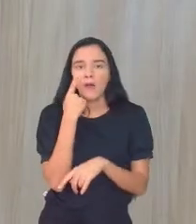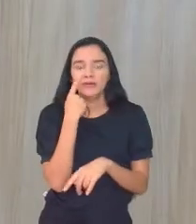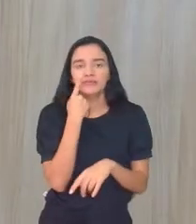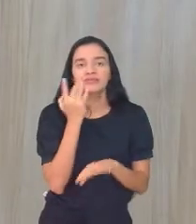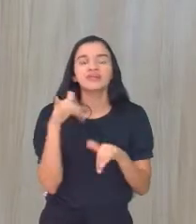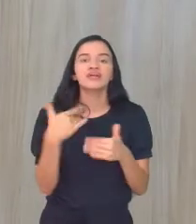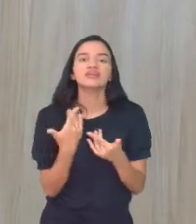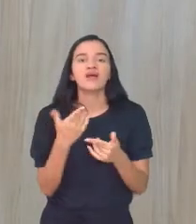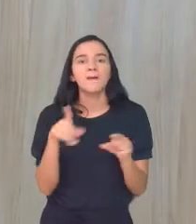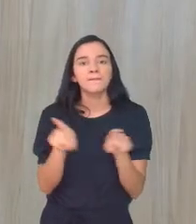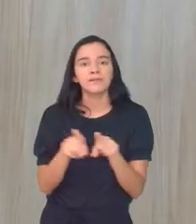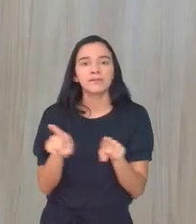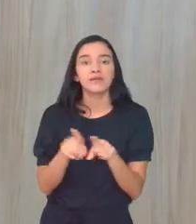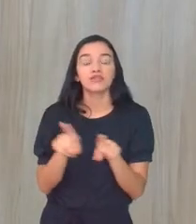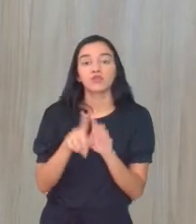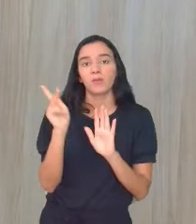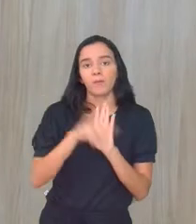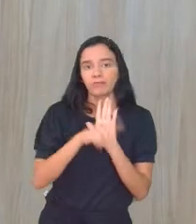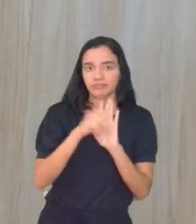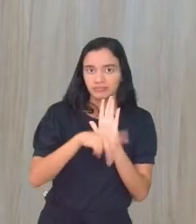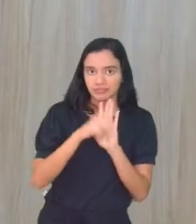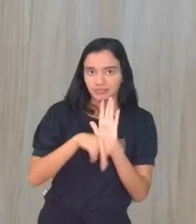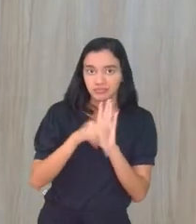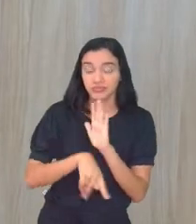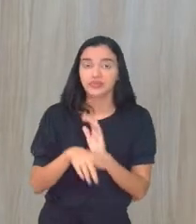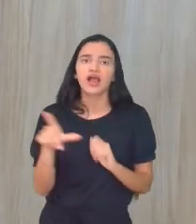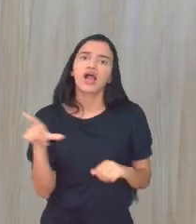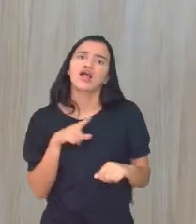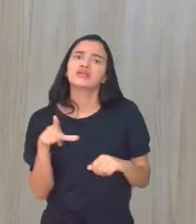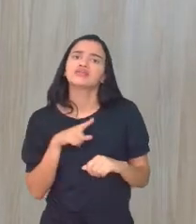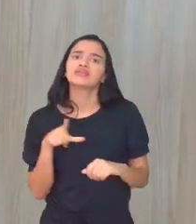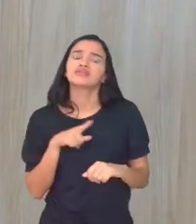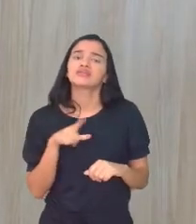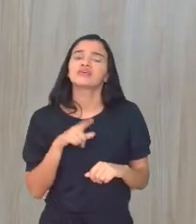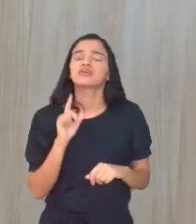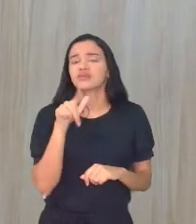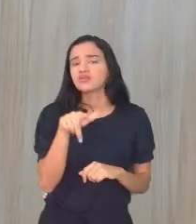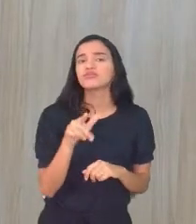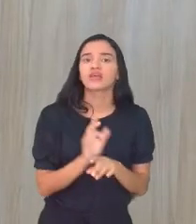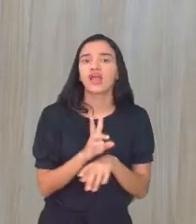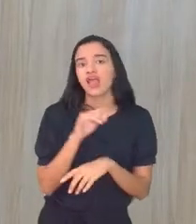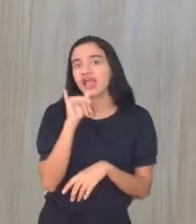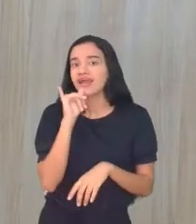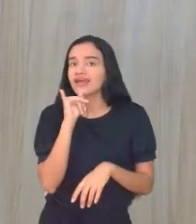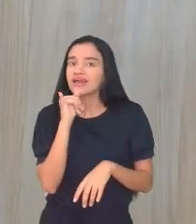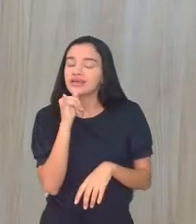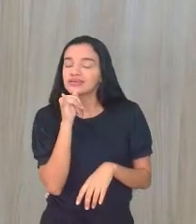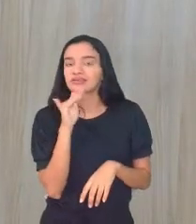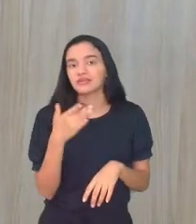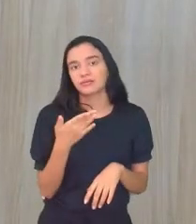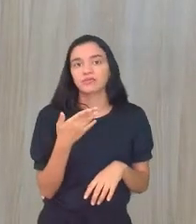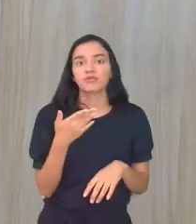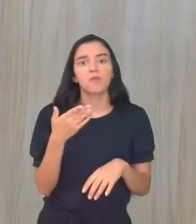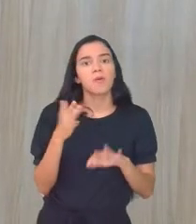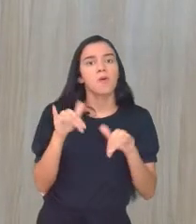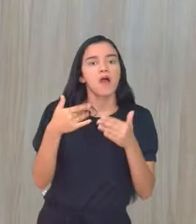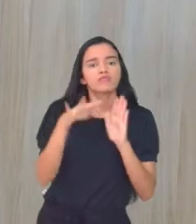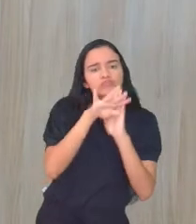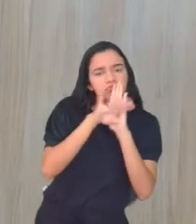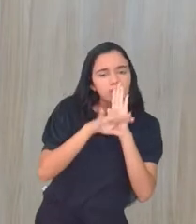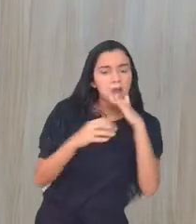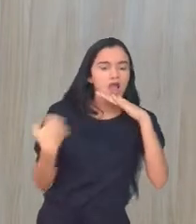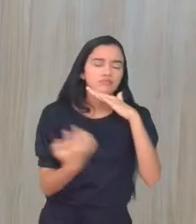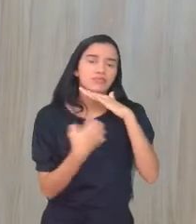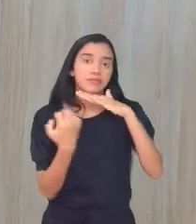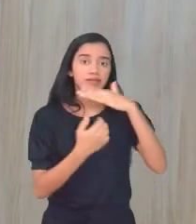questão da licitação do projeto, né? Você tem a licitação, você vai ali recrutar, né? Quais são as empresas